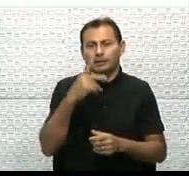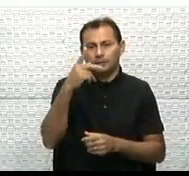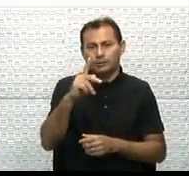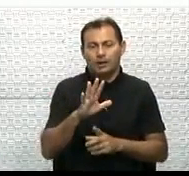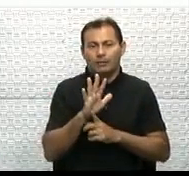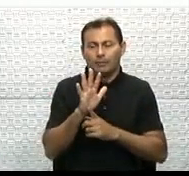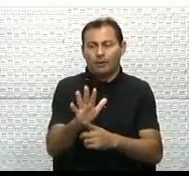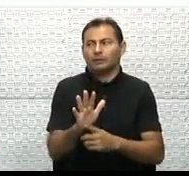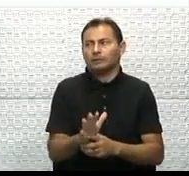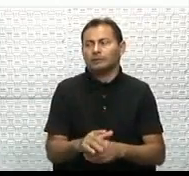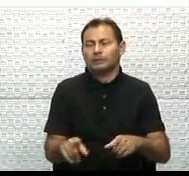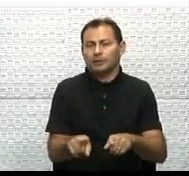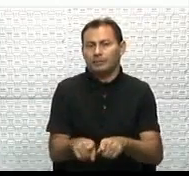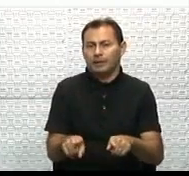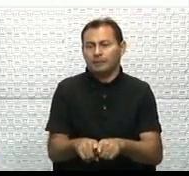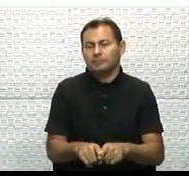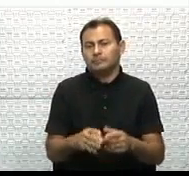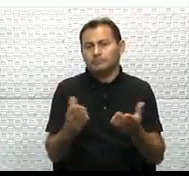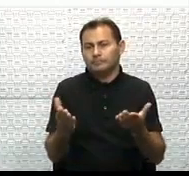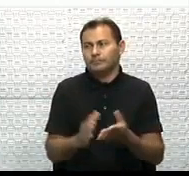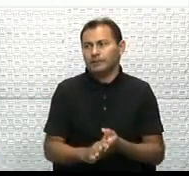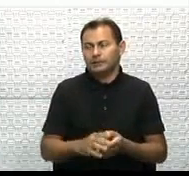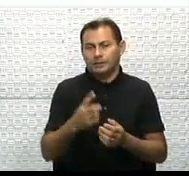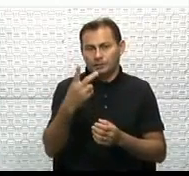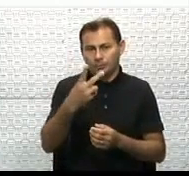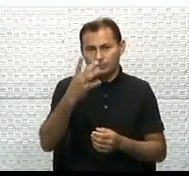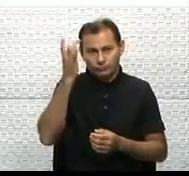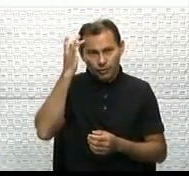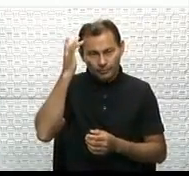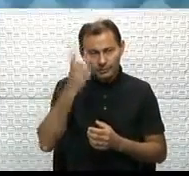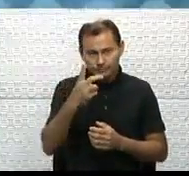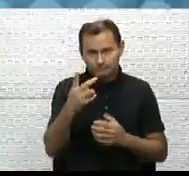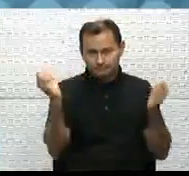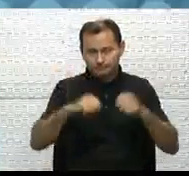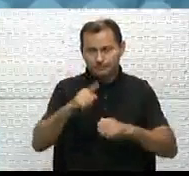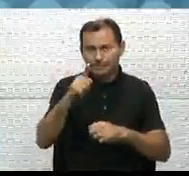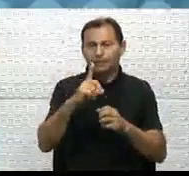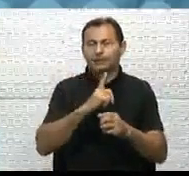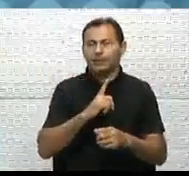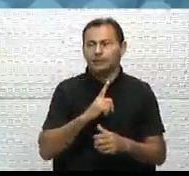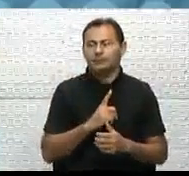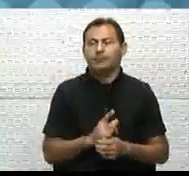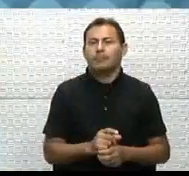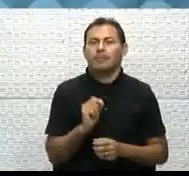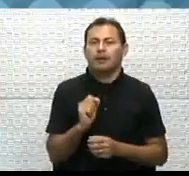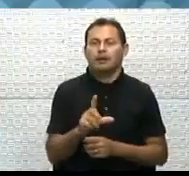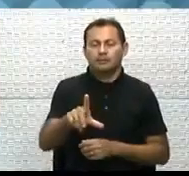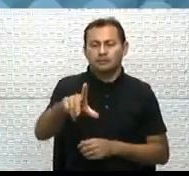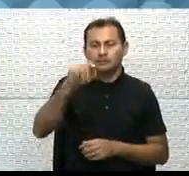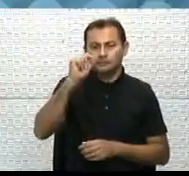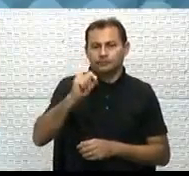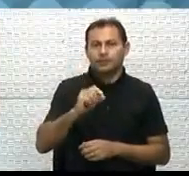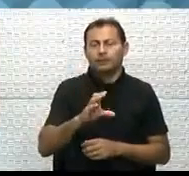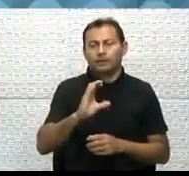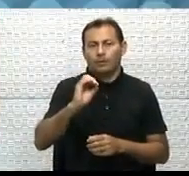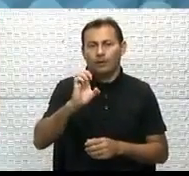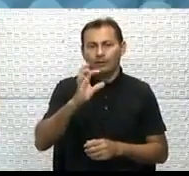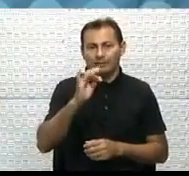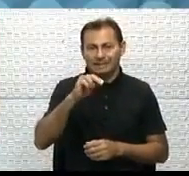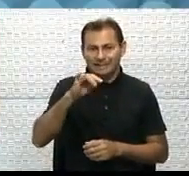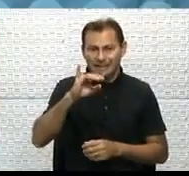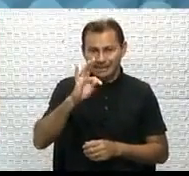sua amostra também. Então, essas duas fórmulas são duas possibilidades que você possui para determinar esse coeficiente